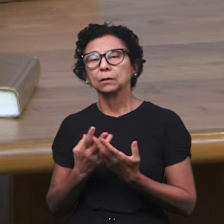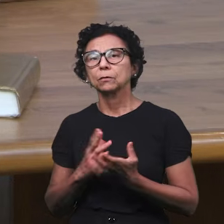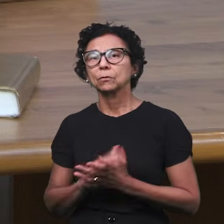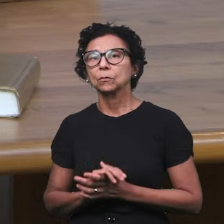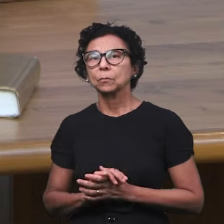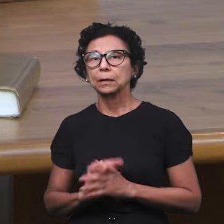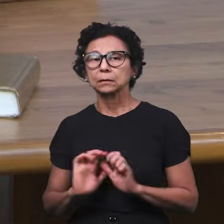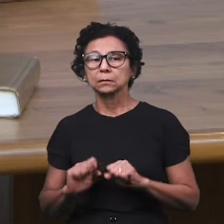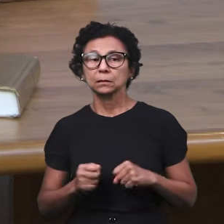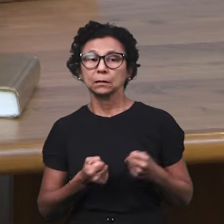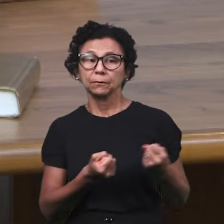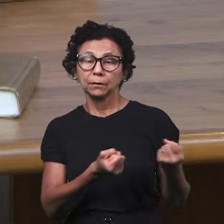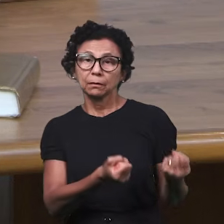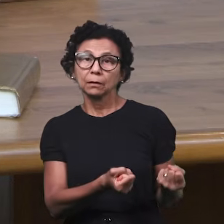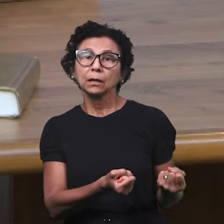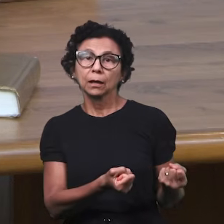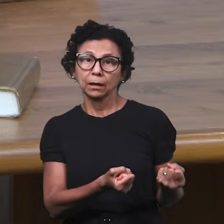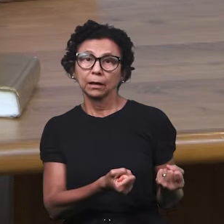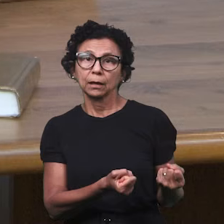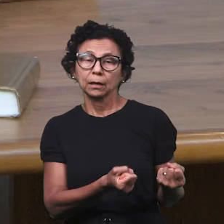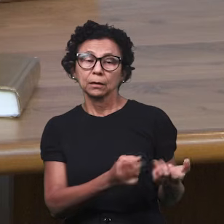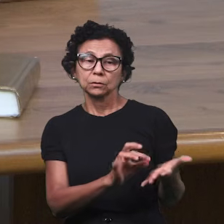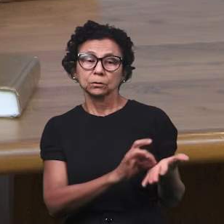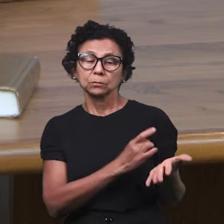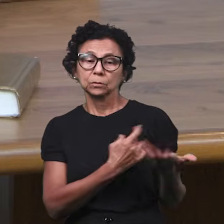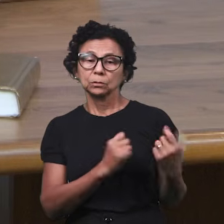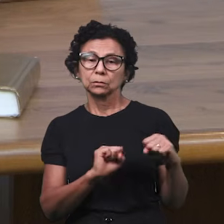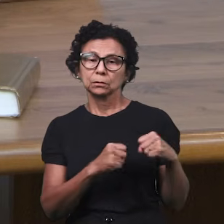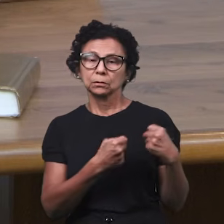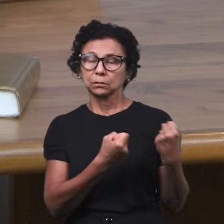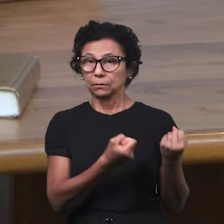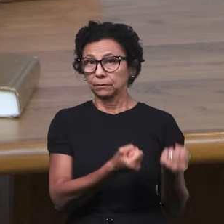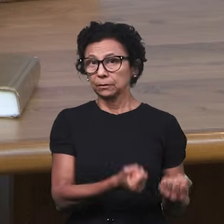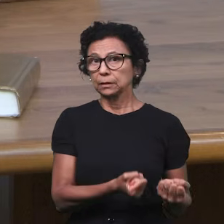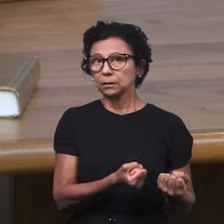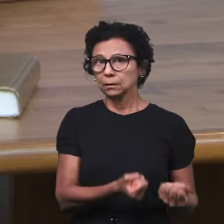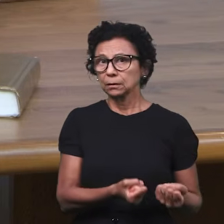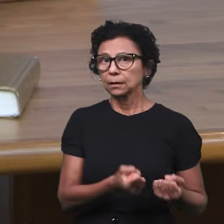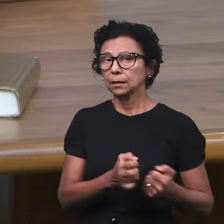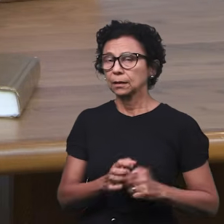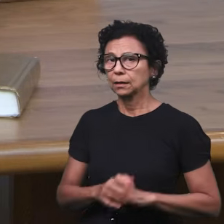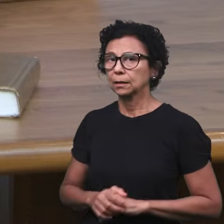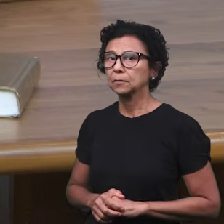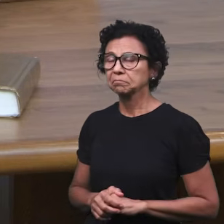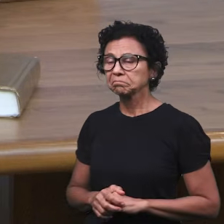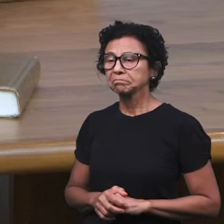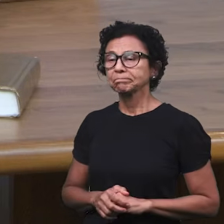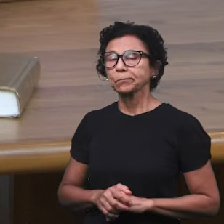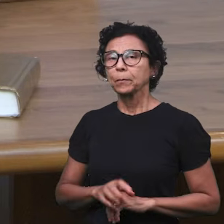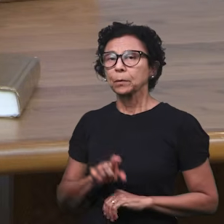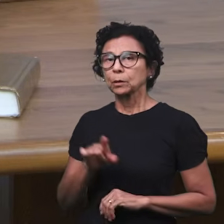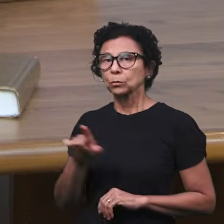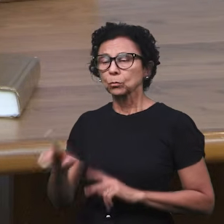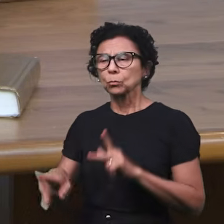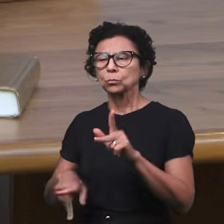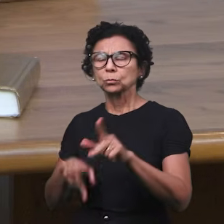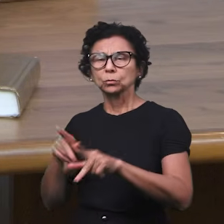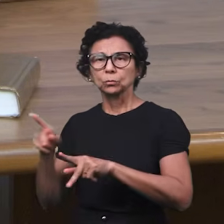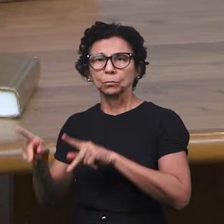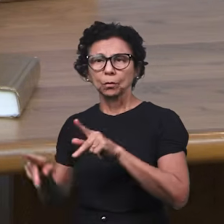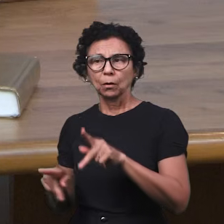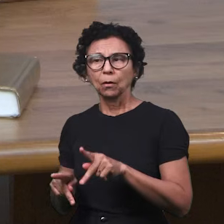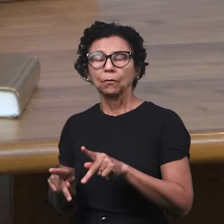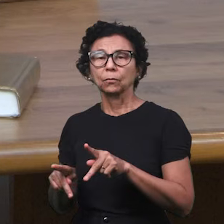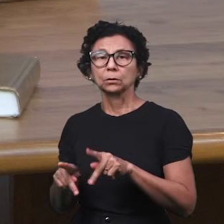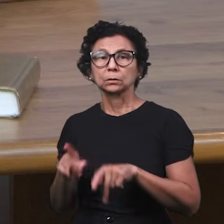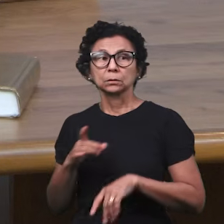mal. E nenhum podia resistir-lhes, porque o seu terror caiu sobre todos aqueles povos.